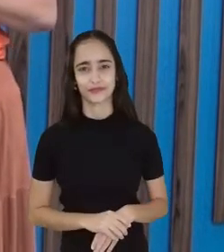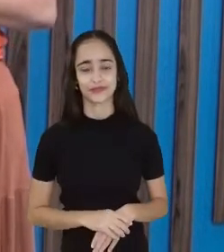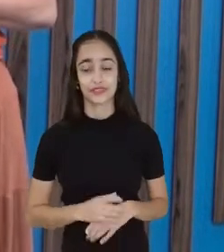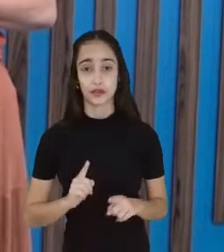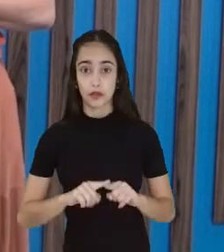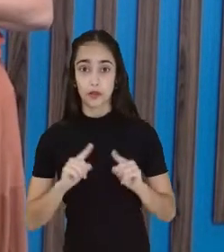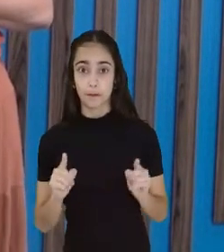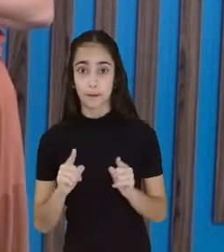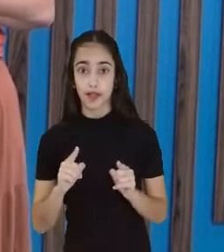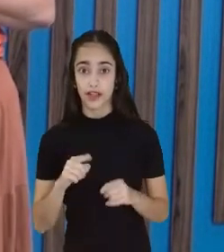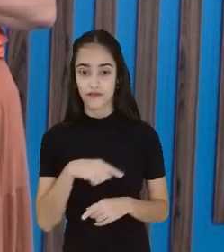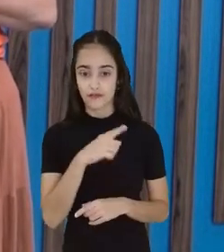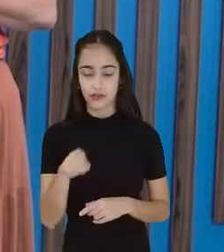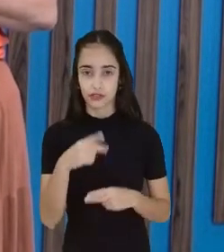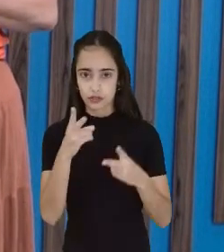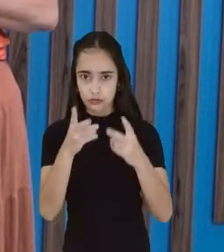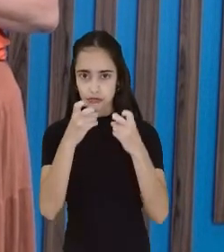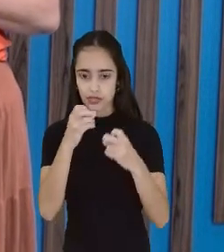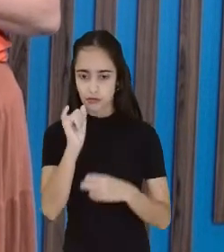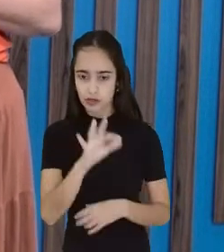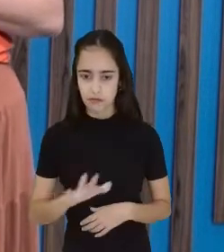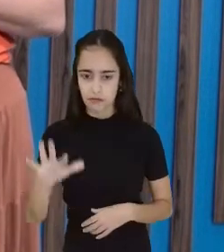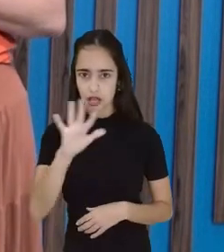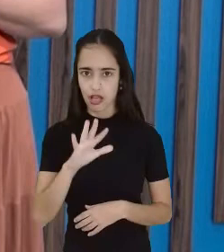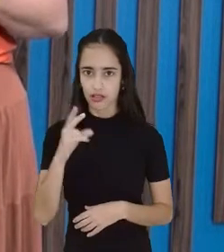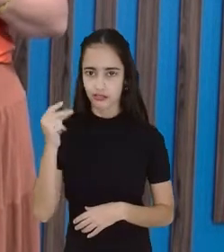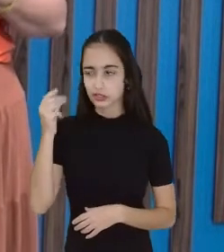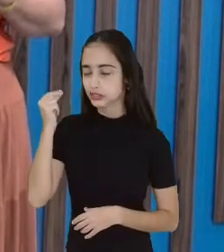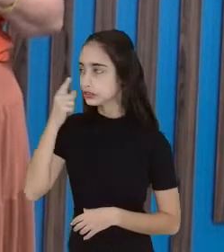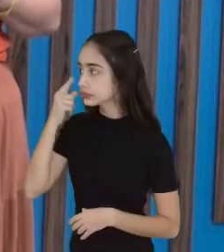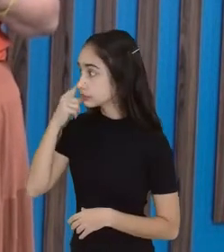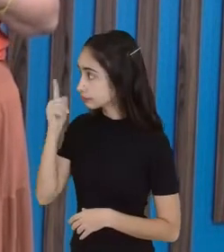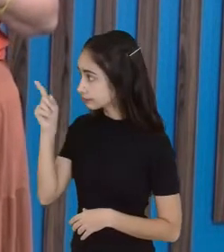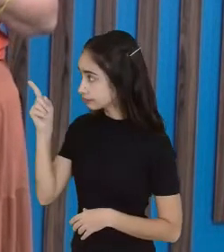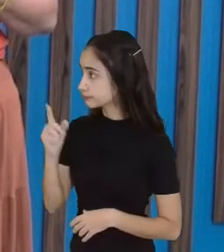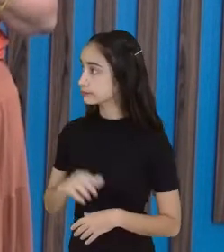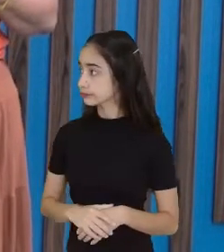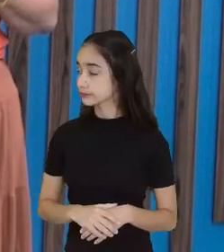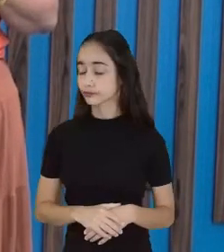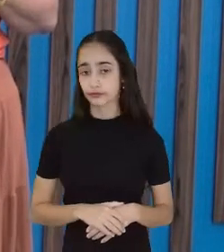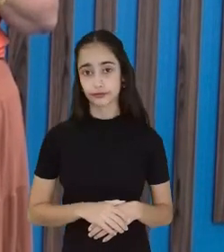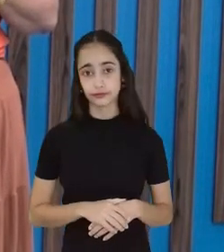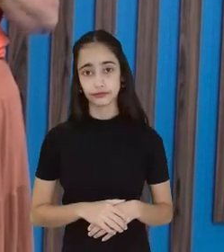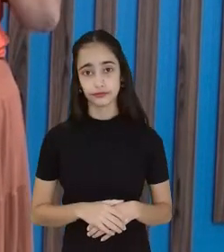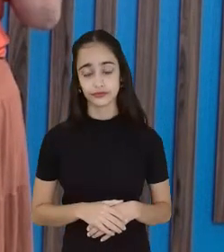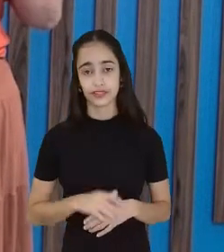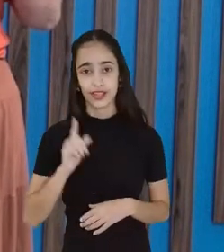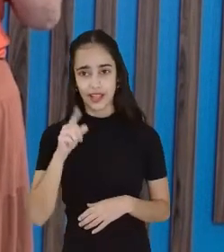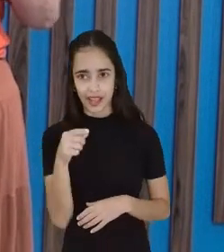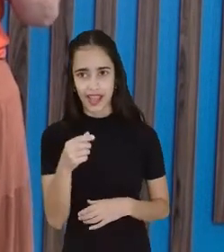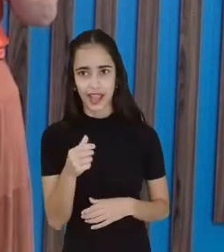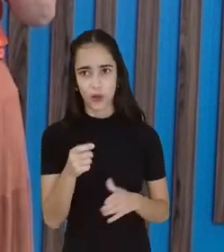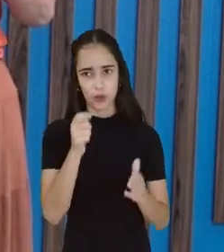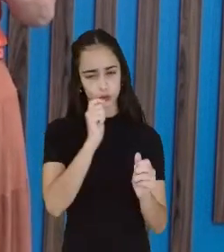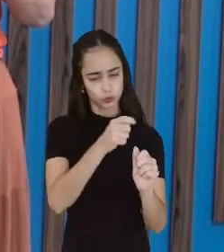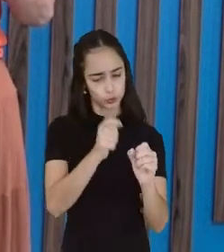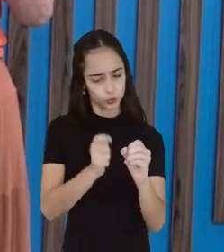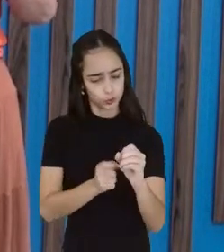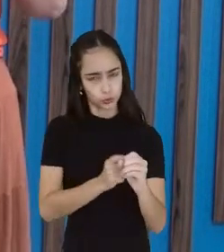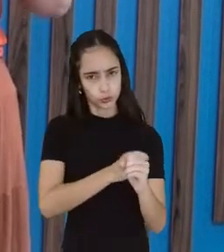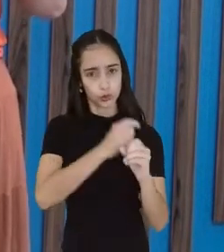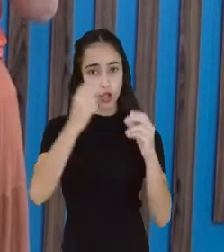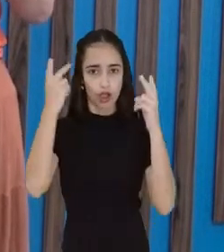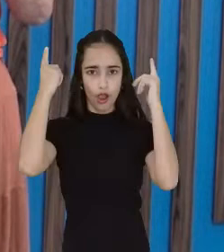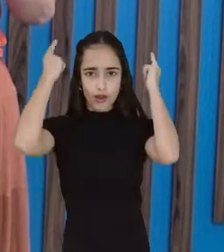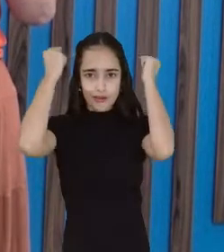aí vocês estão vendo uma imagem antiga né uma escultura grega junto eu fiz aí uma junção